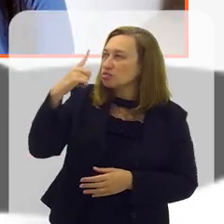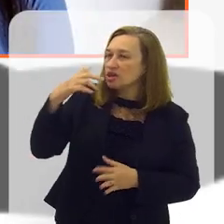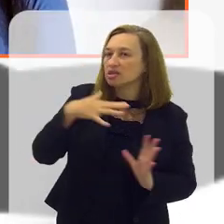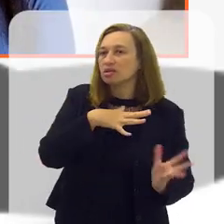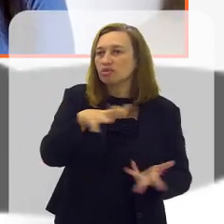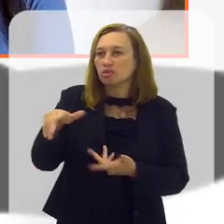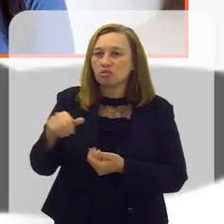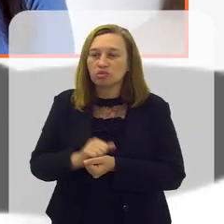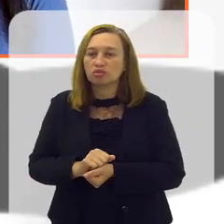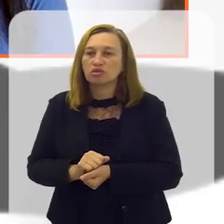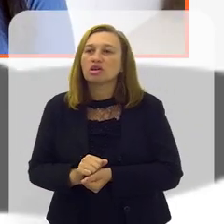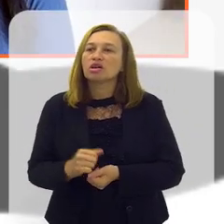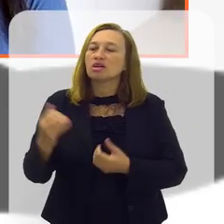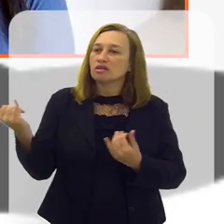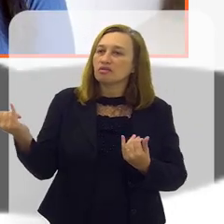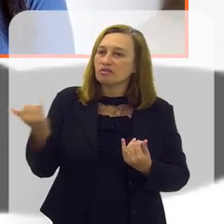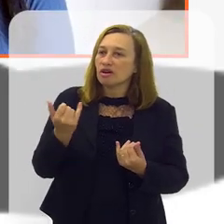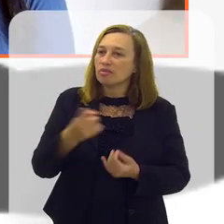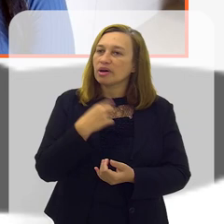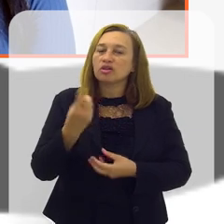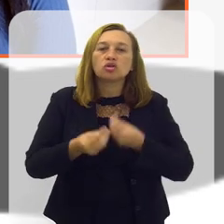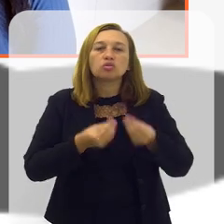afora. Conta para a gente como é que isso tudo funciona.